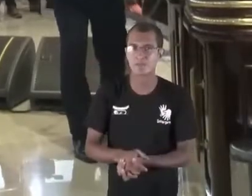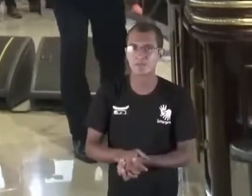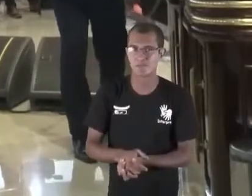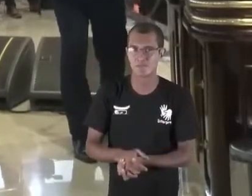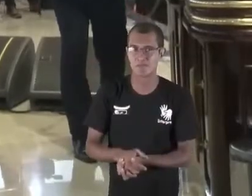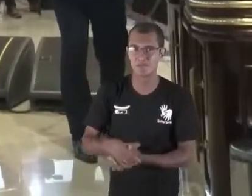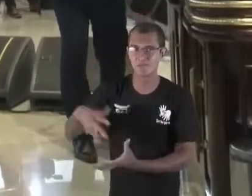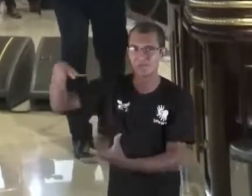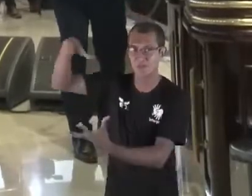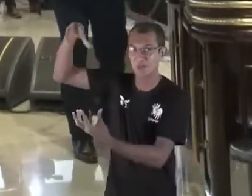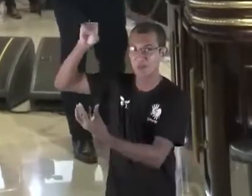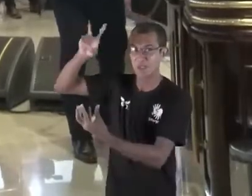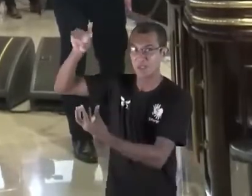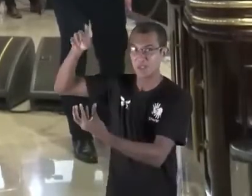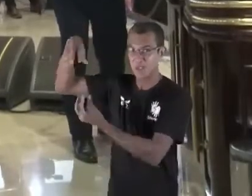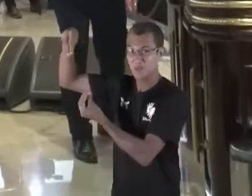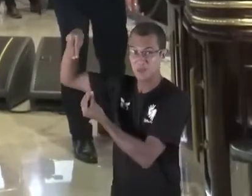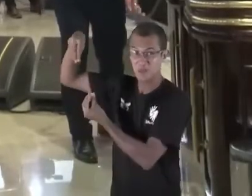nas